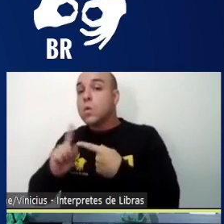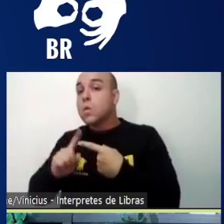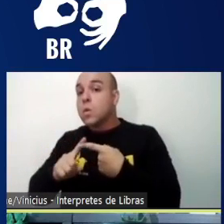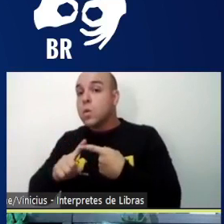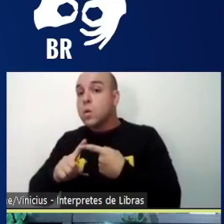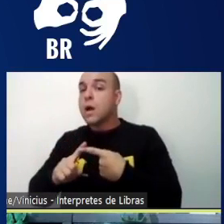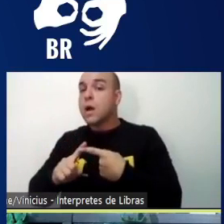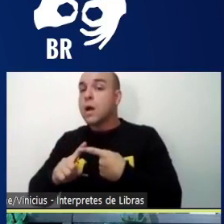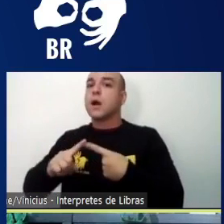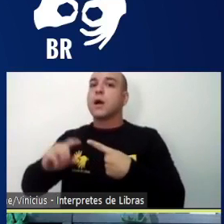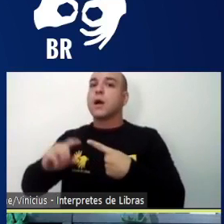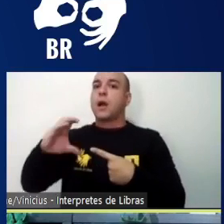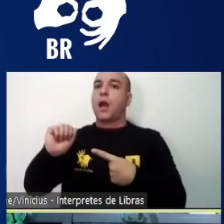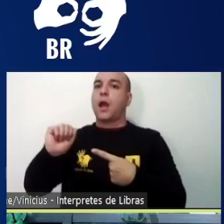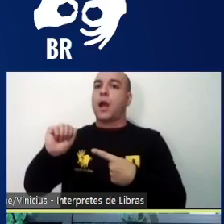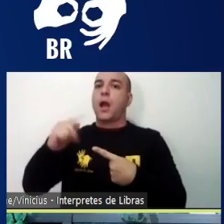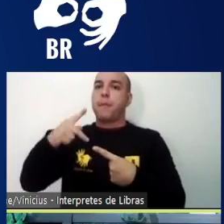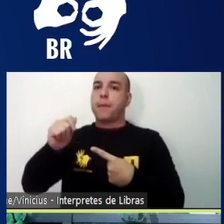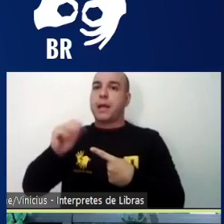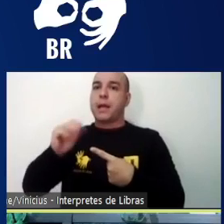as atividades produtivas.